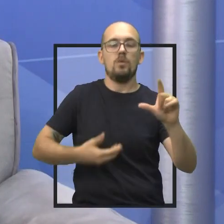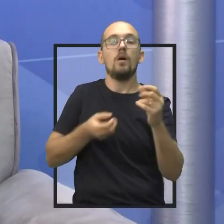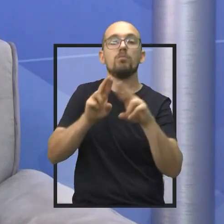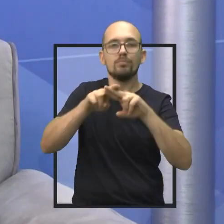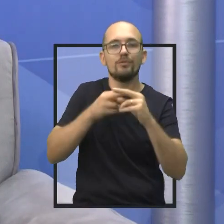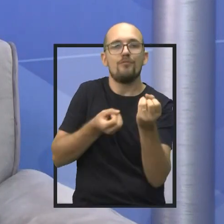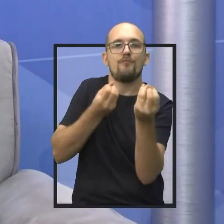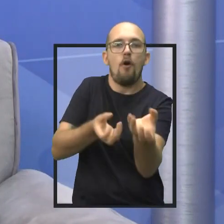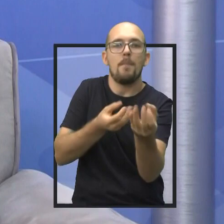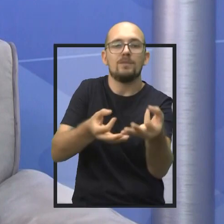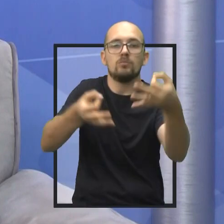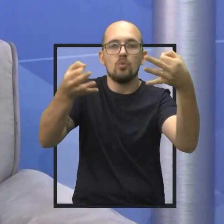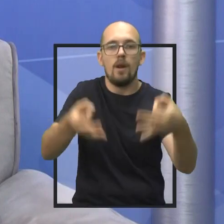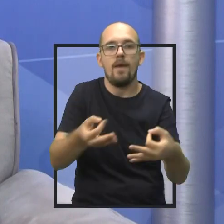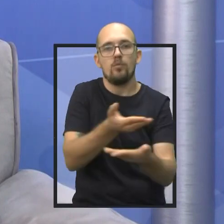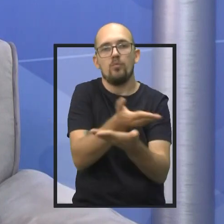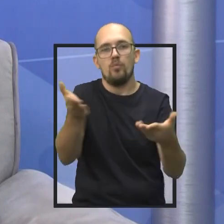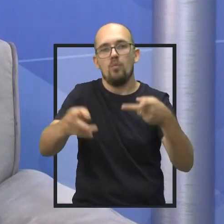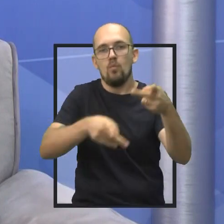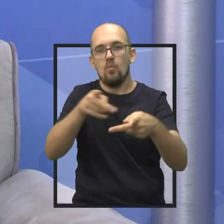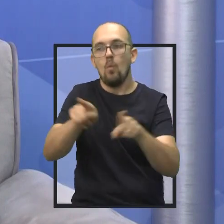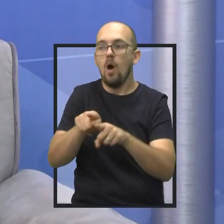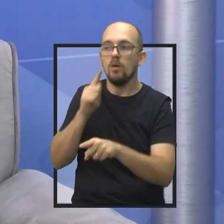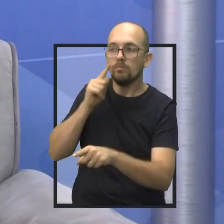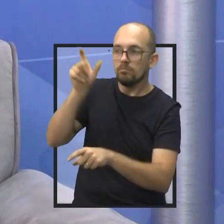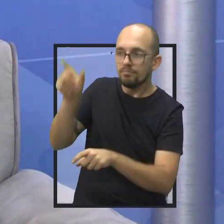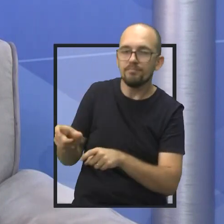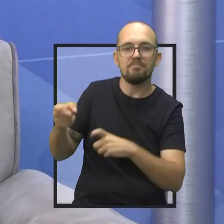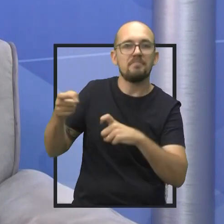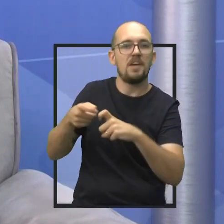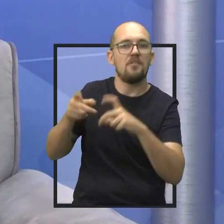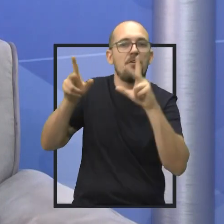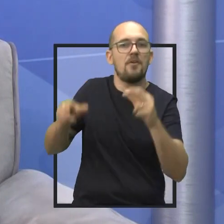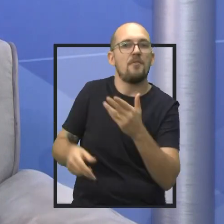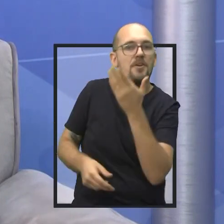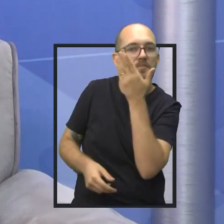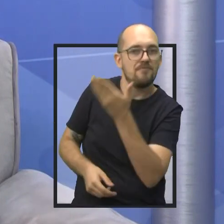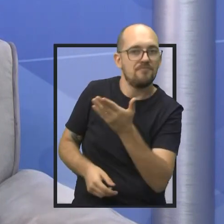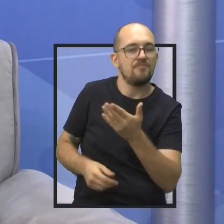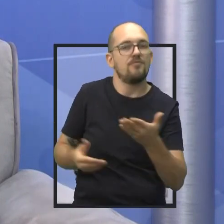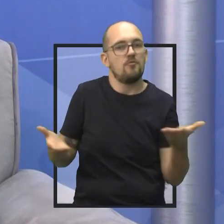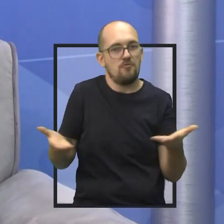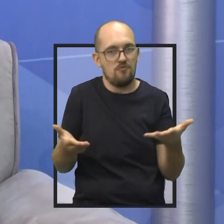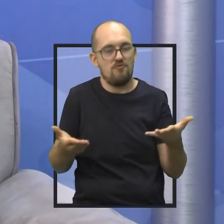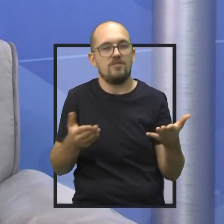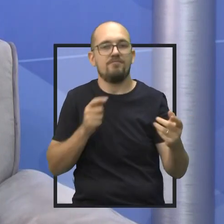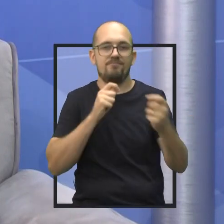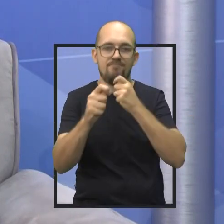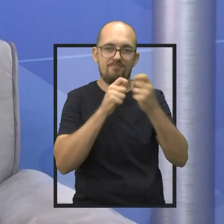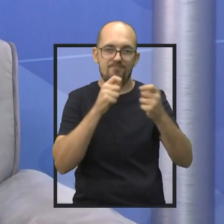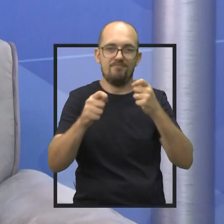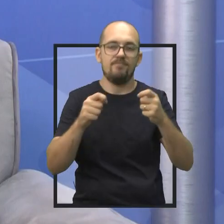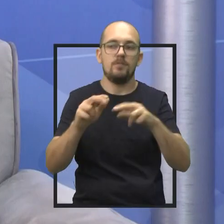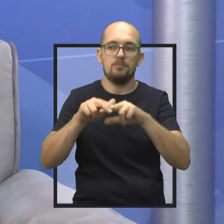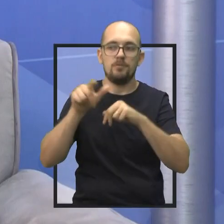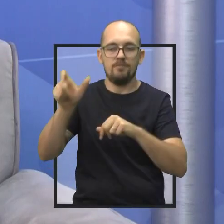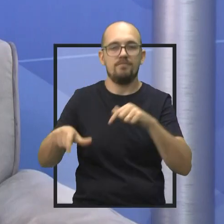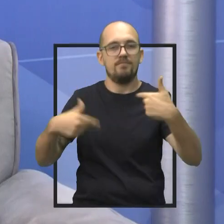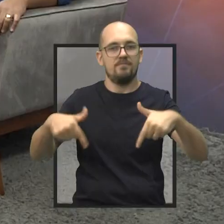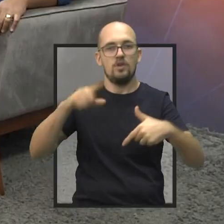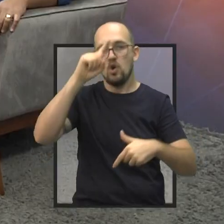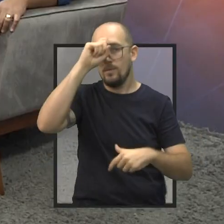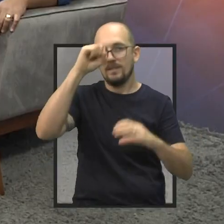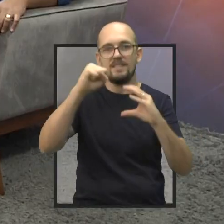você, informação correta, né, com fontes confiáveis, como é o caso do Dr. Daniel de Oliveira, que é infectologista da Santa Casa de